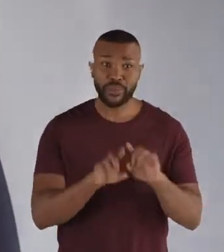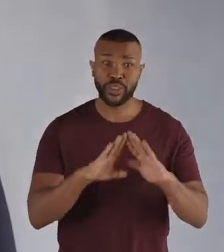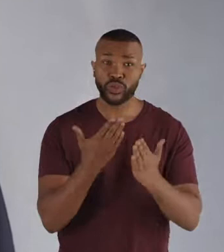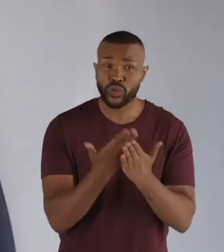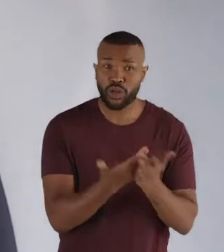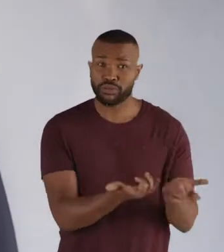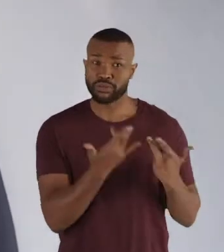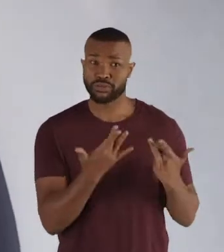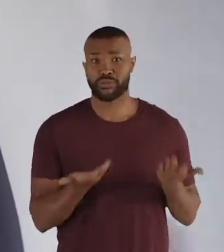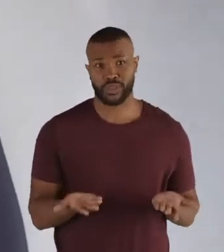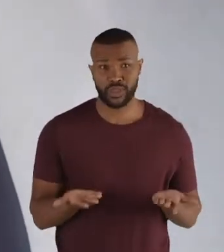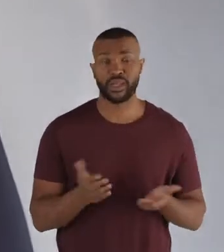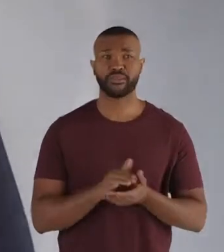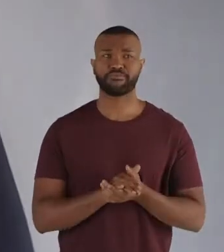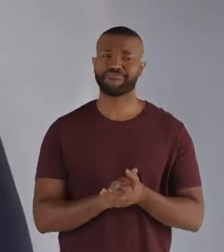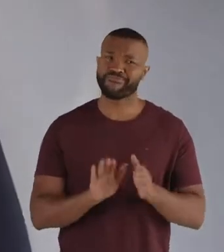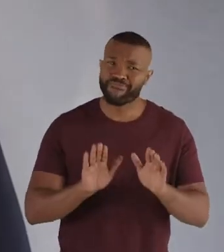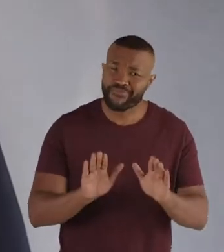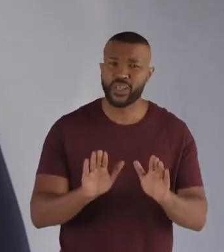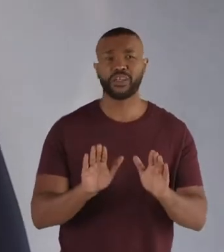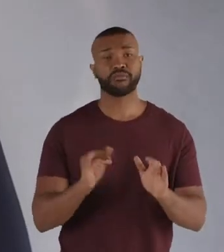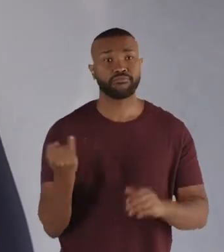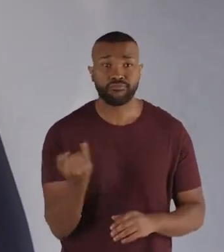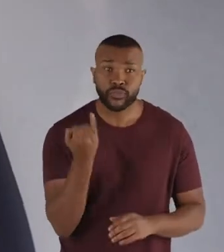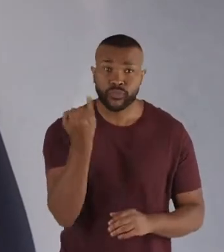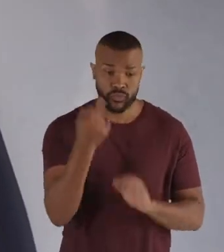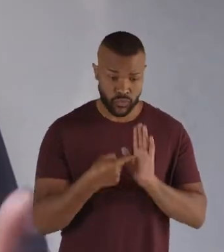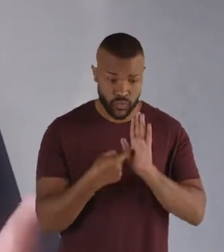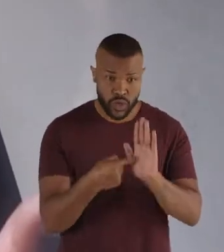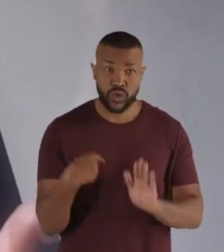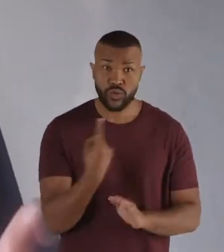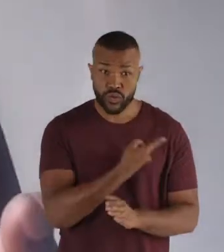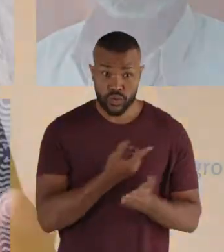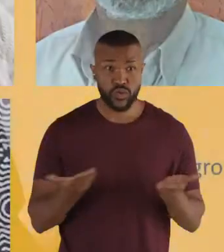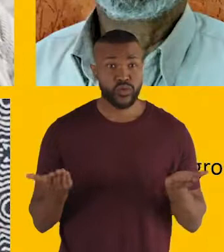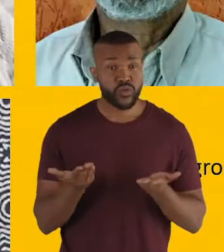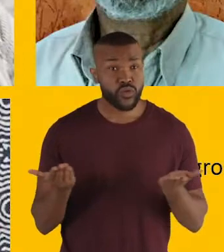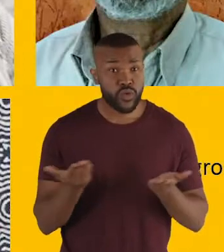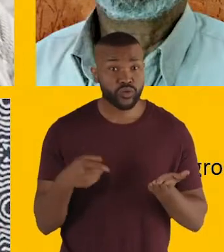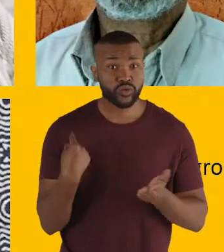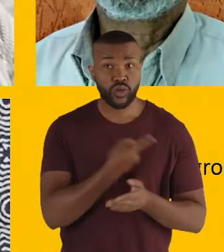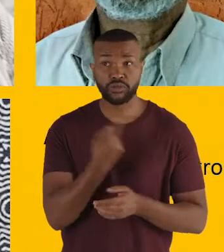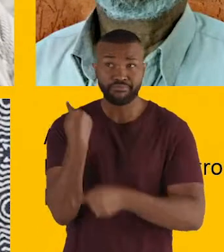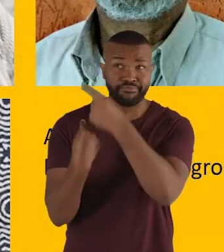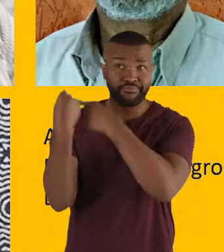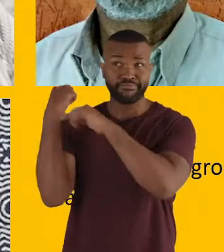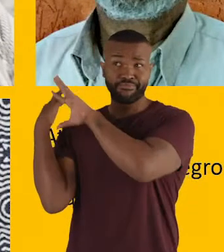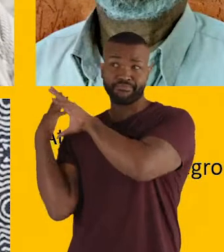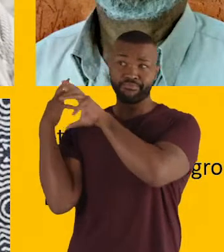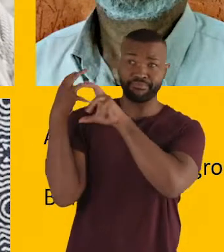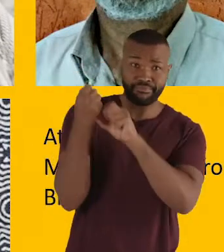foram negadas, né? Mas é importante destacar que nós, hoje, somos legado